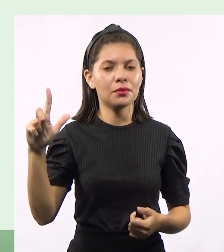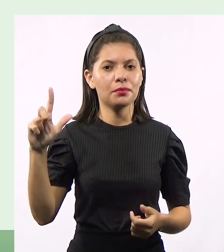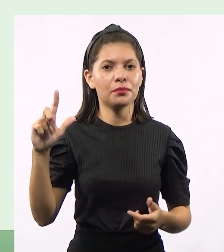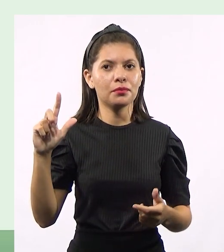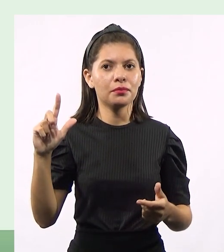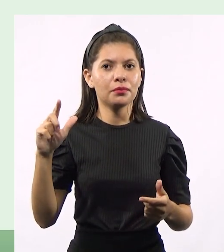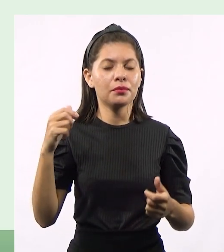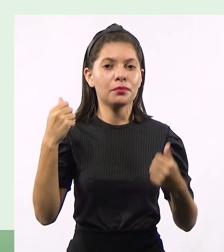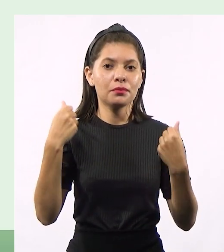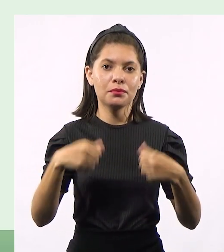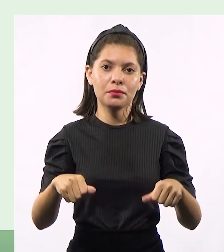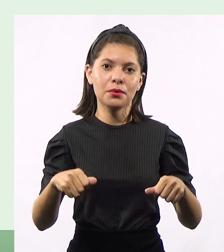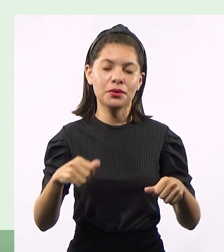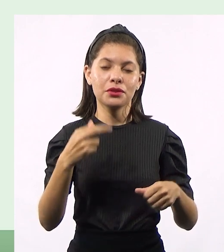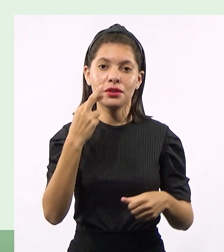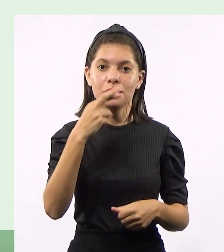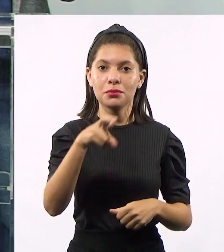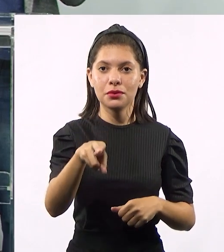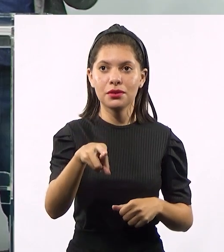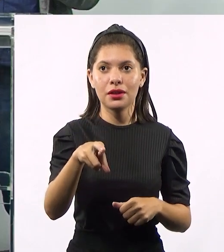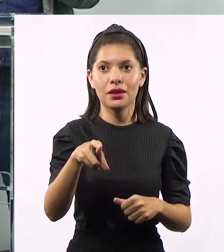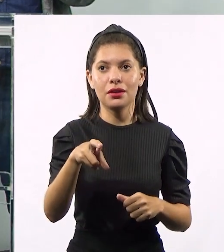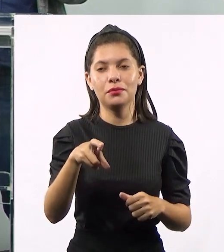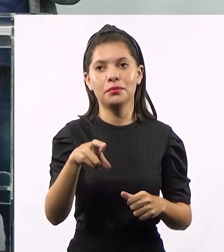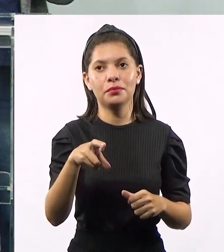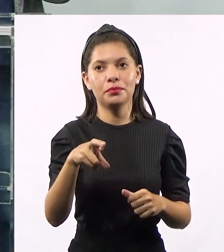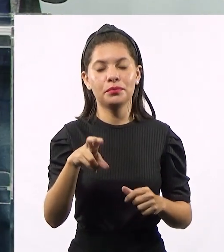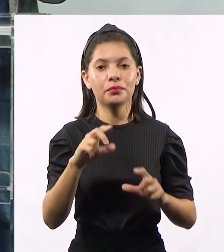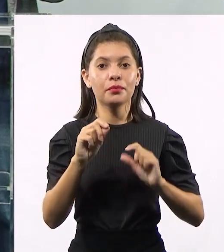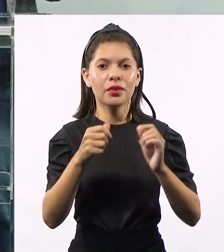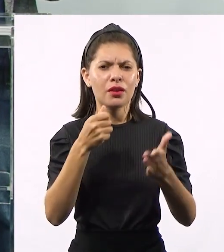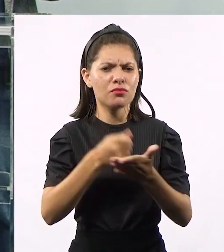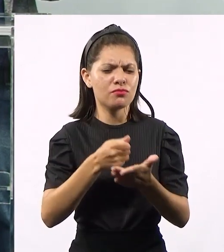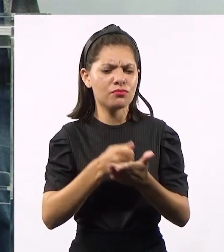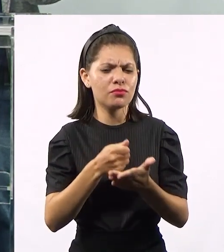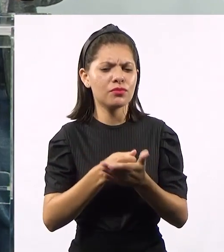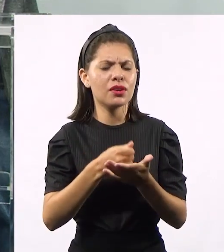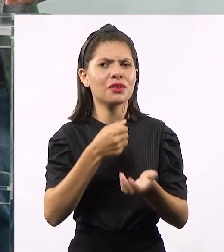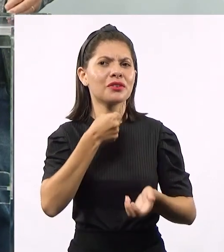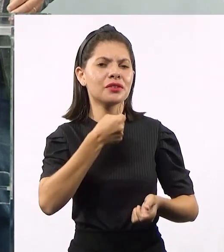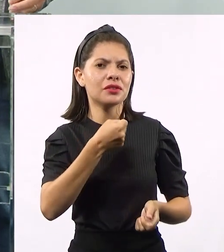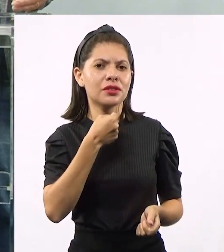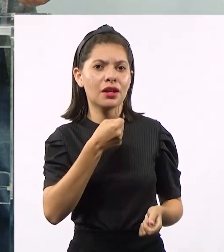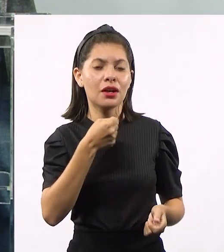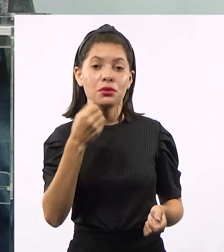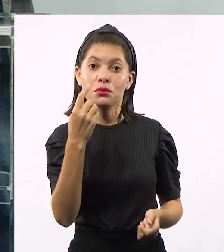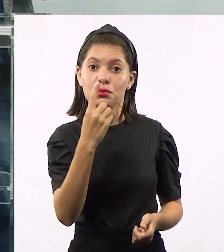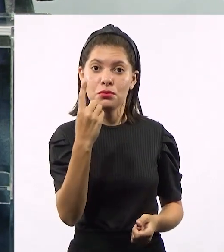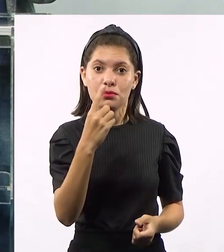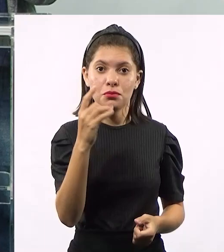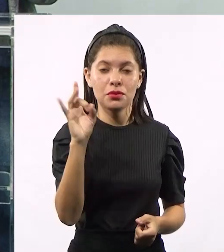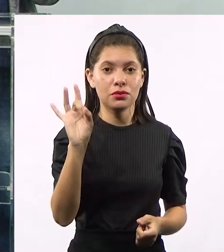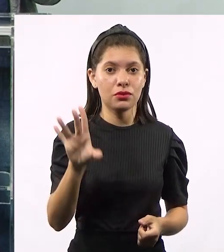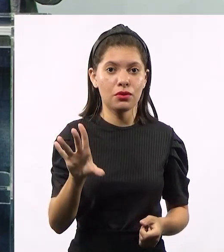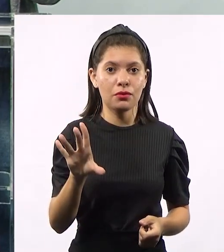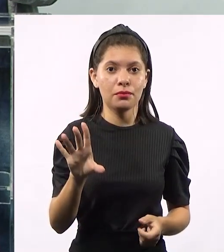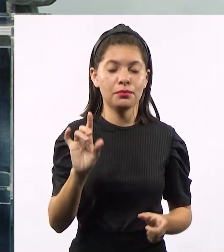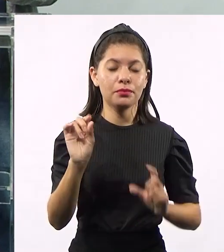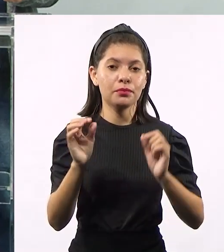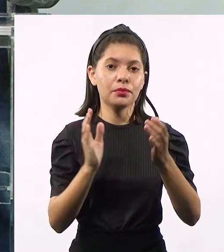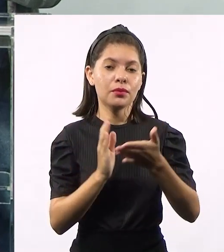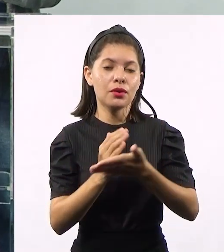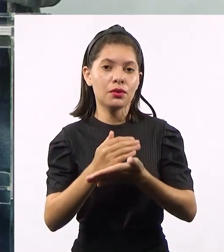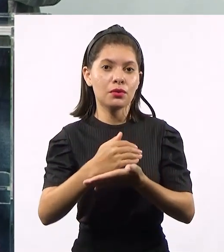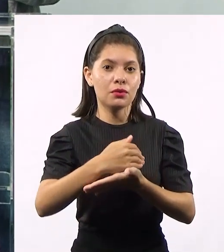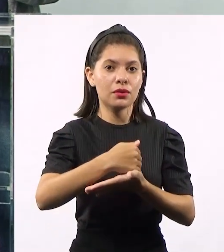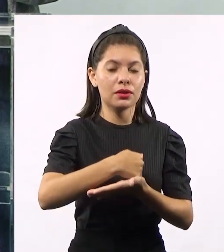simplesmente responder outra vez, certo? Eu posso até obrigar que o entrevistado só envie mais de uma vez. Só que para isso eu preciso coletar